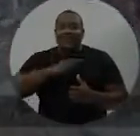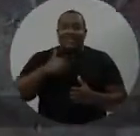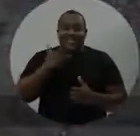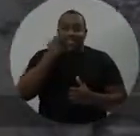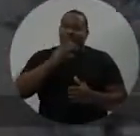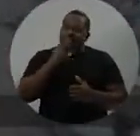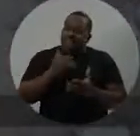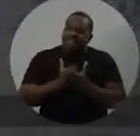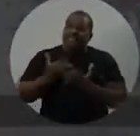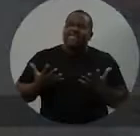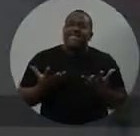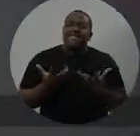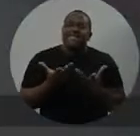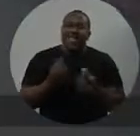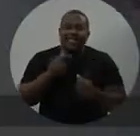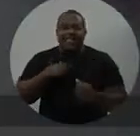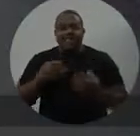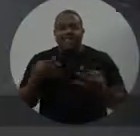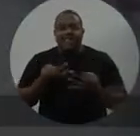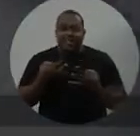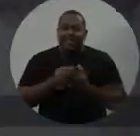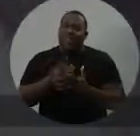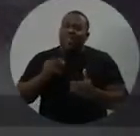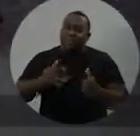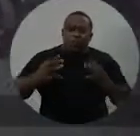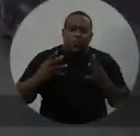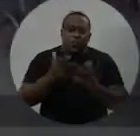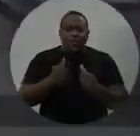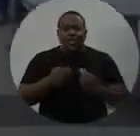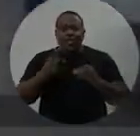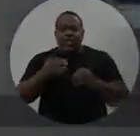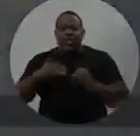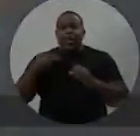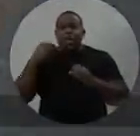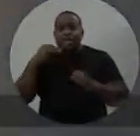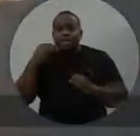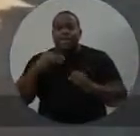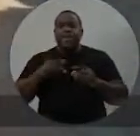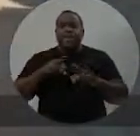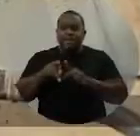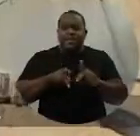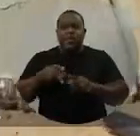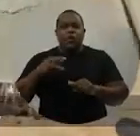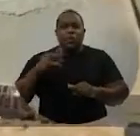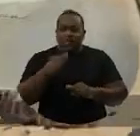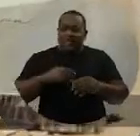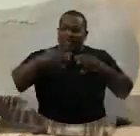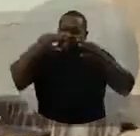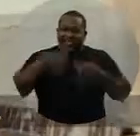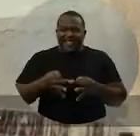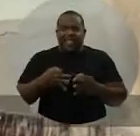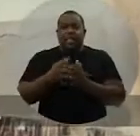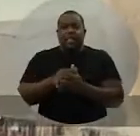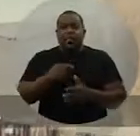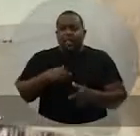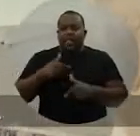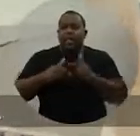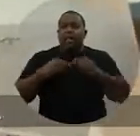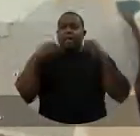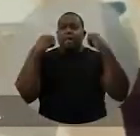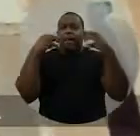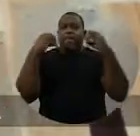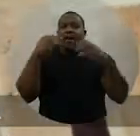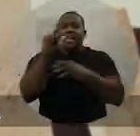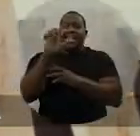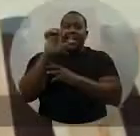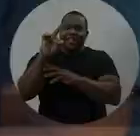vai ficar uma maravilha. A LED vai ter LED, vai ter LED. Vai toda, rapaz. Vai piripiri toda aqui na obra, com certeza. Gente, agora a gente só trabalha com LED, não trabalha mais